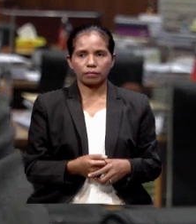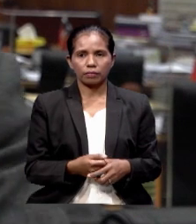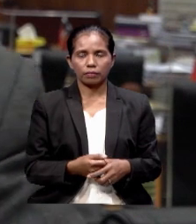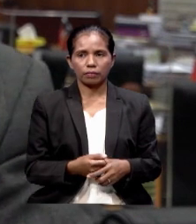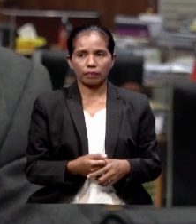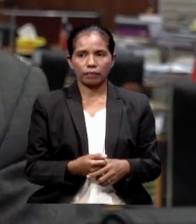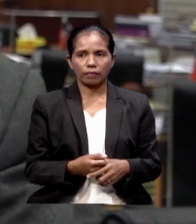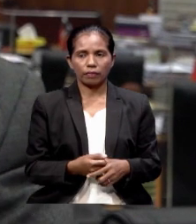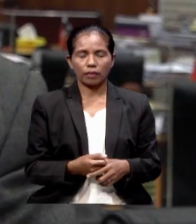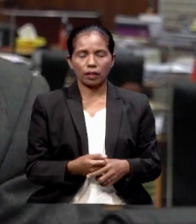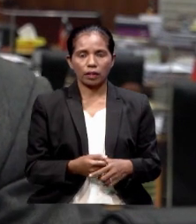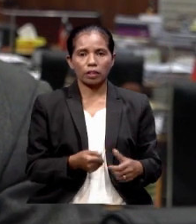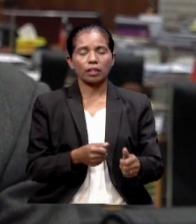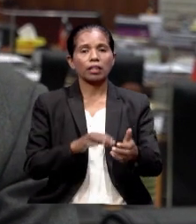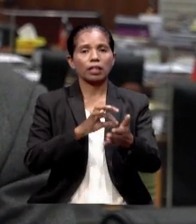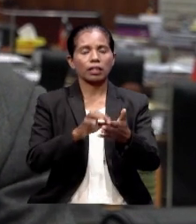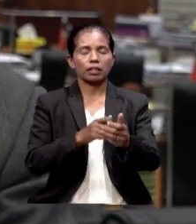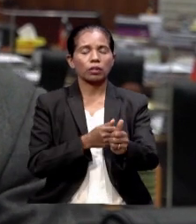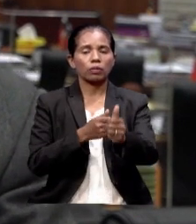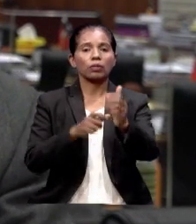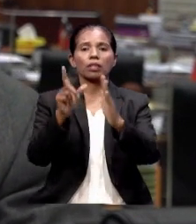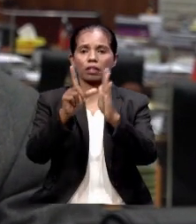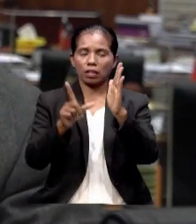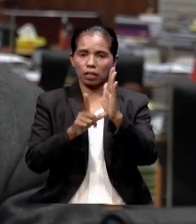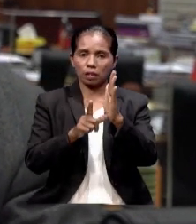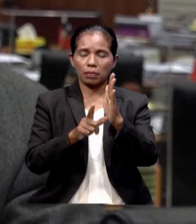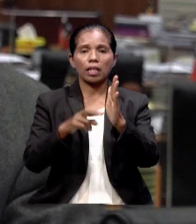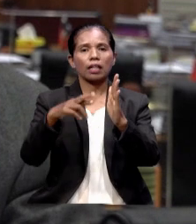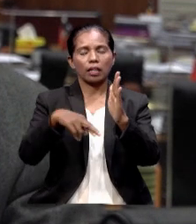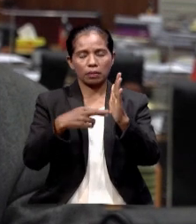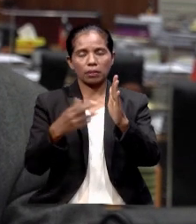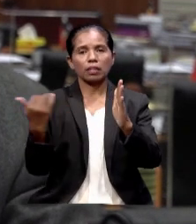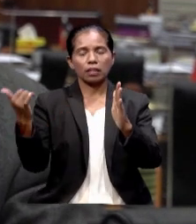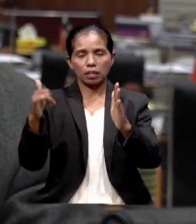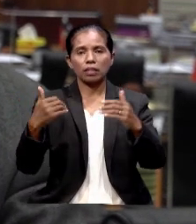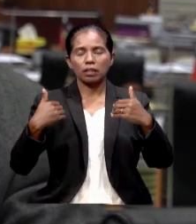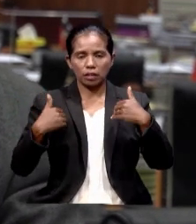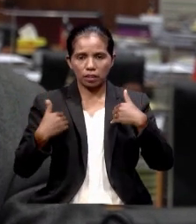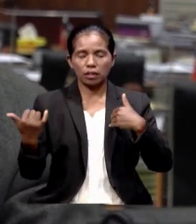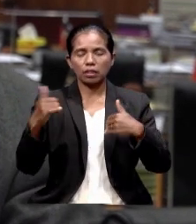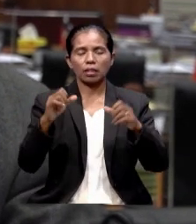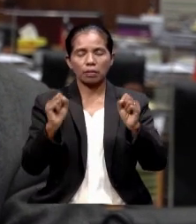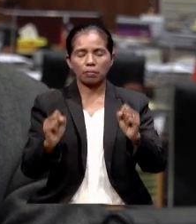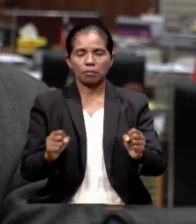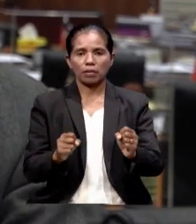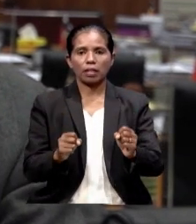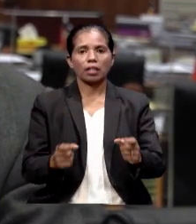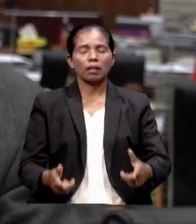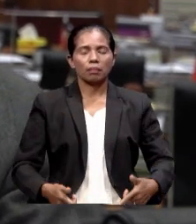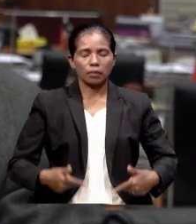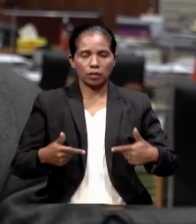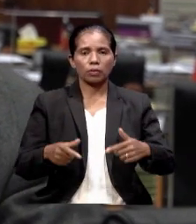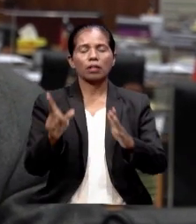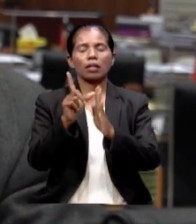verdade do registro desde que prensa requisitos tur lei na ve ia sira bele mores quando la prensa requisitos tur lei agora